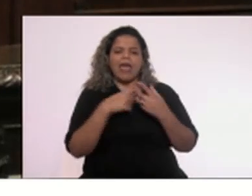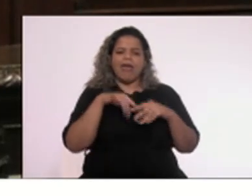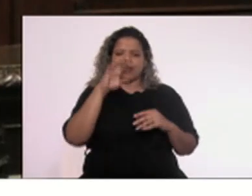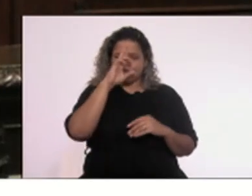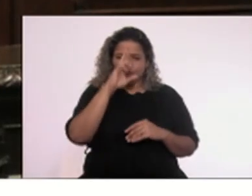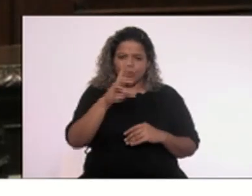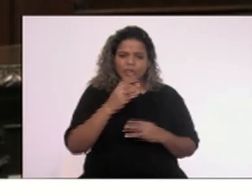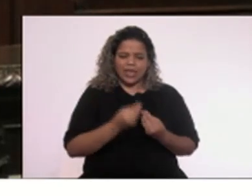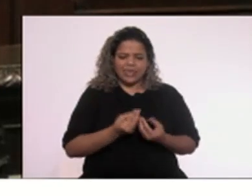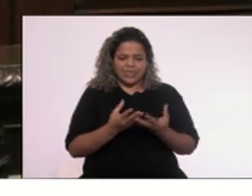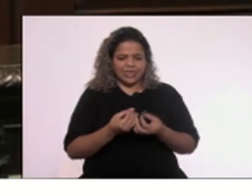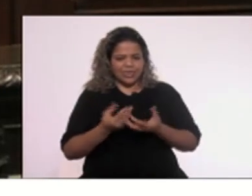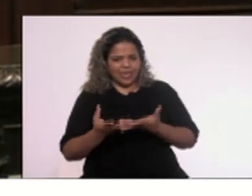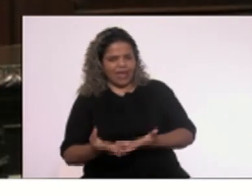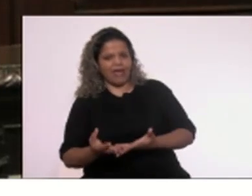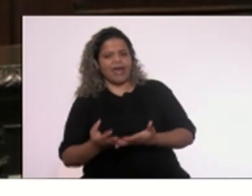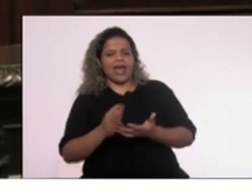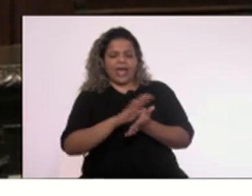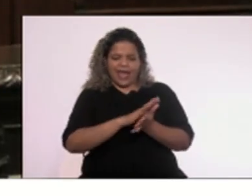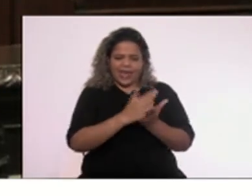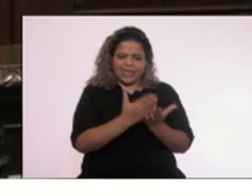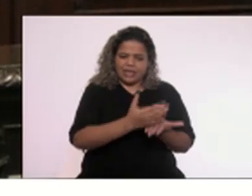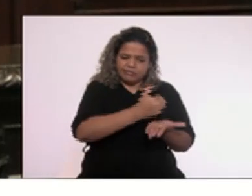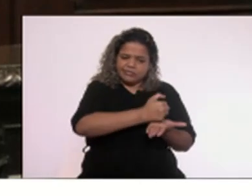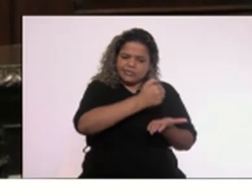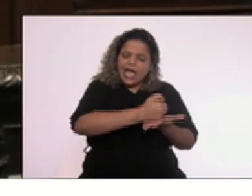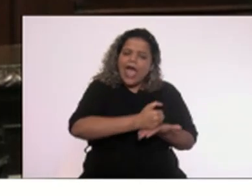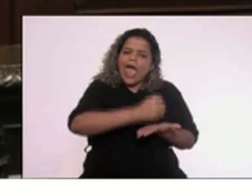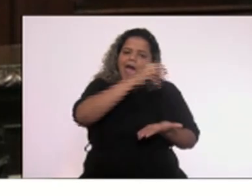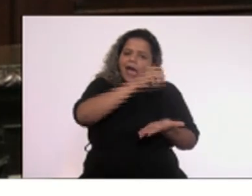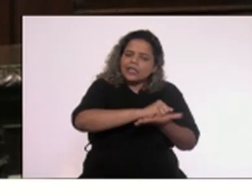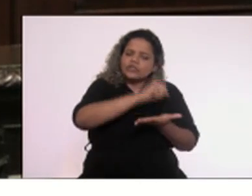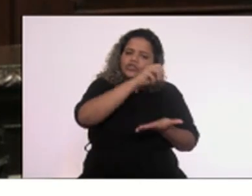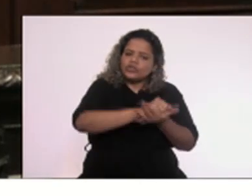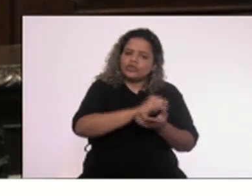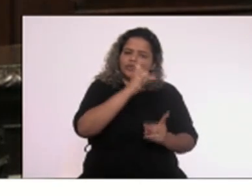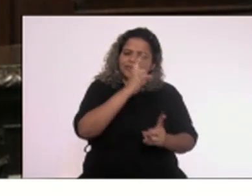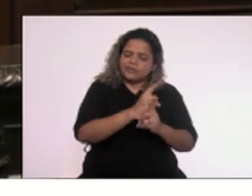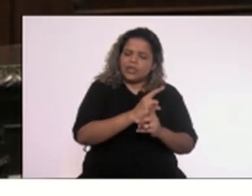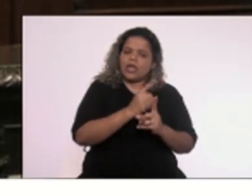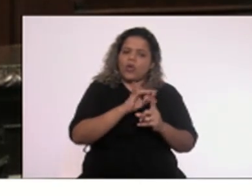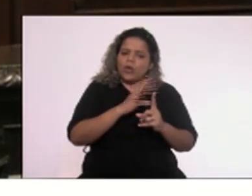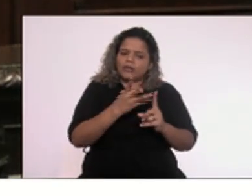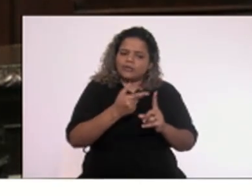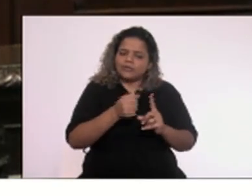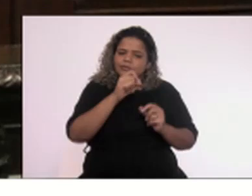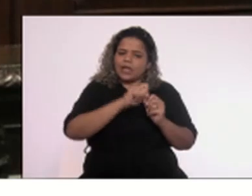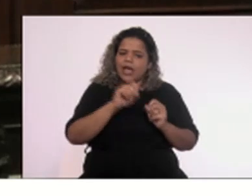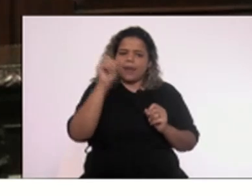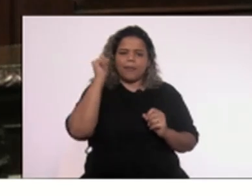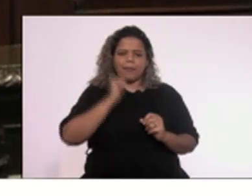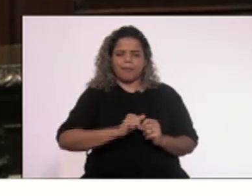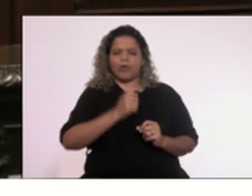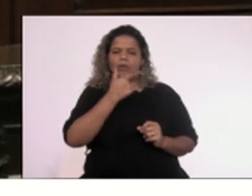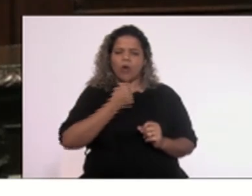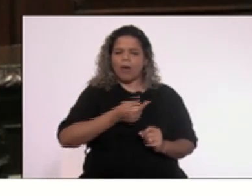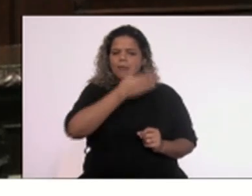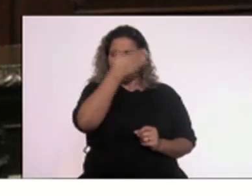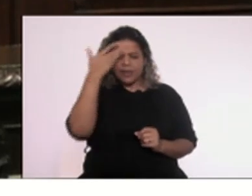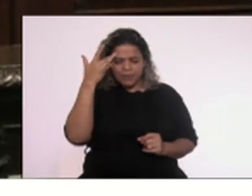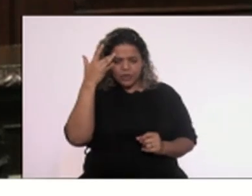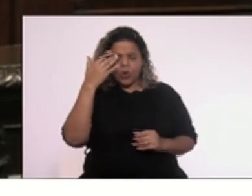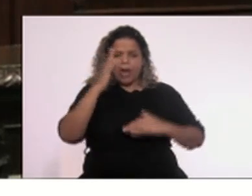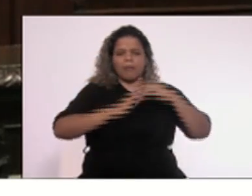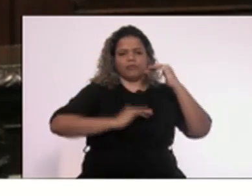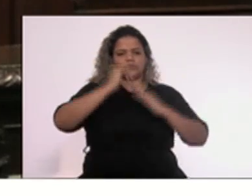fornecimento das carteiras que credenciam, identificam e qualificam o artesão e a artesã como um